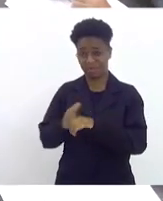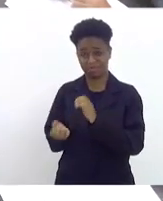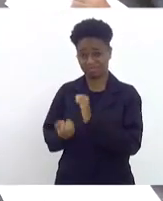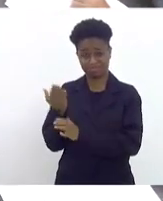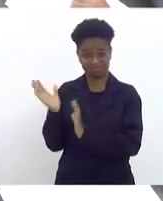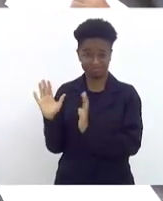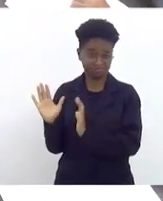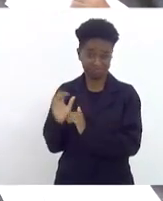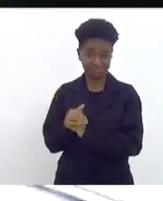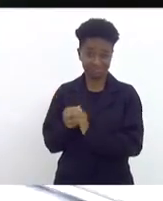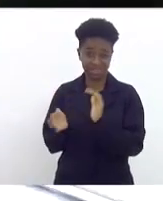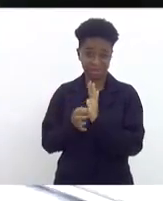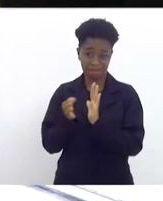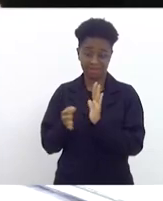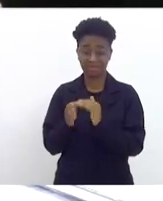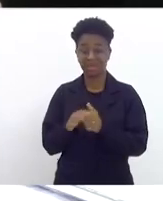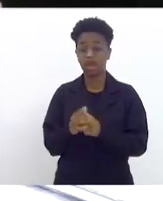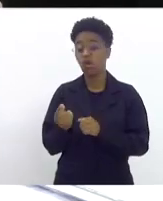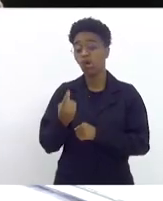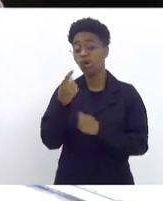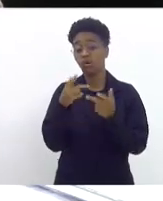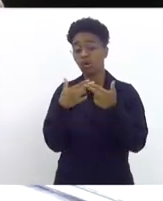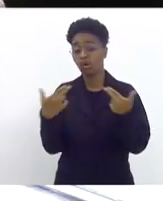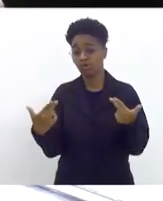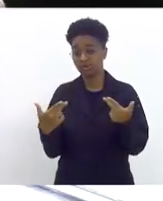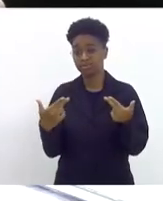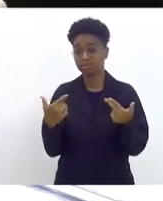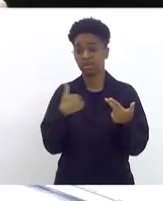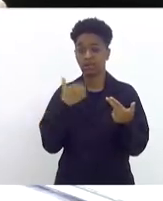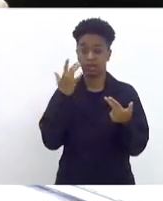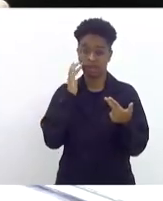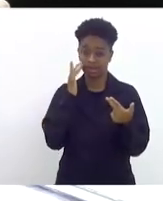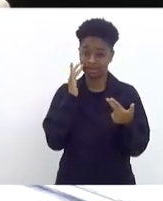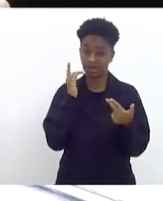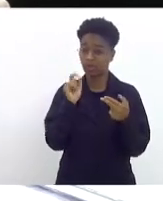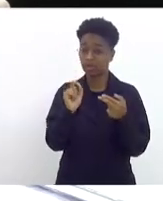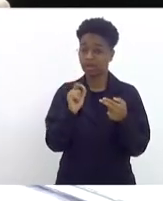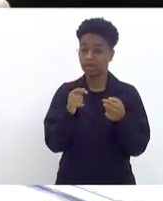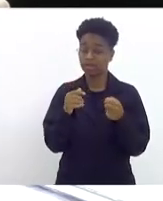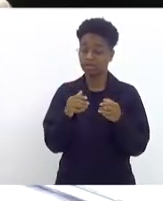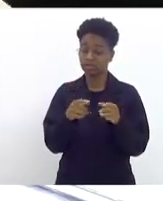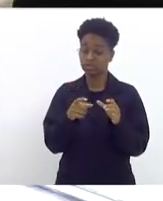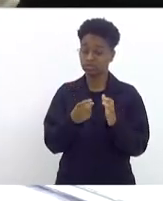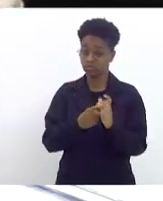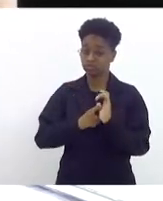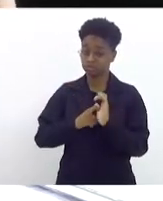comparecer única coisa que eu postei assim alegar suspensão